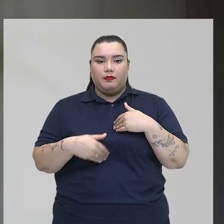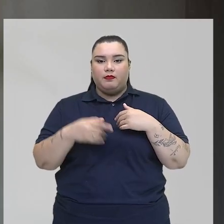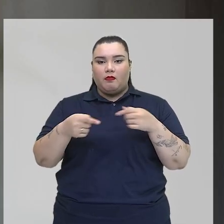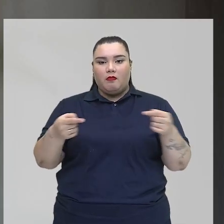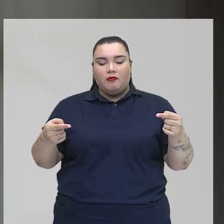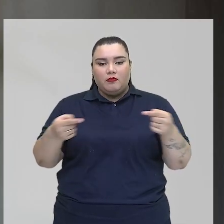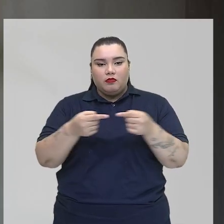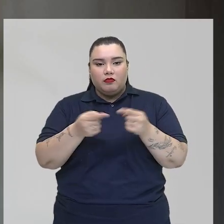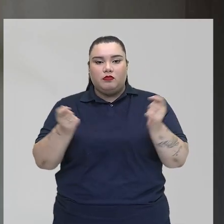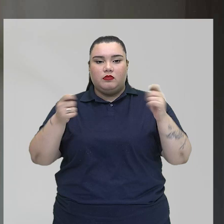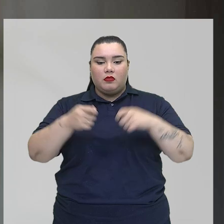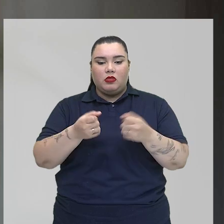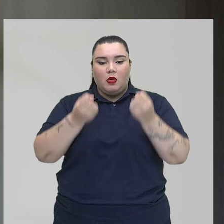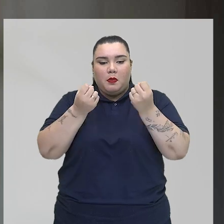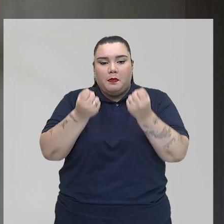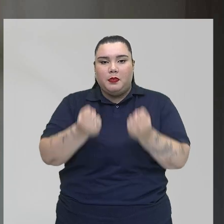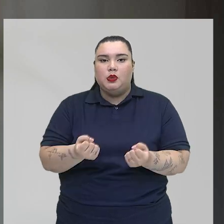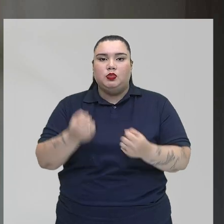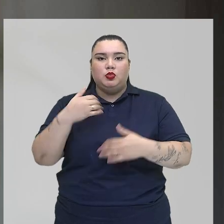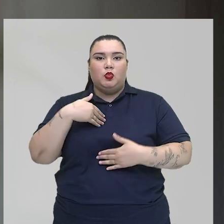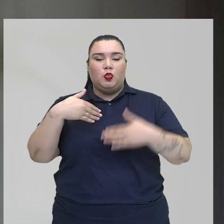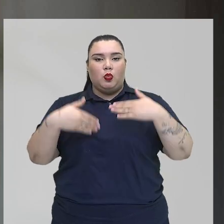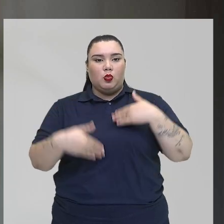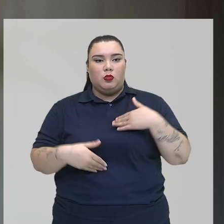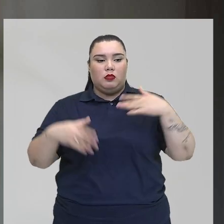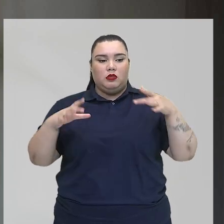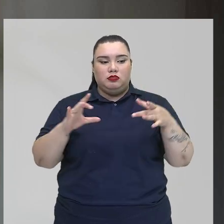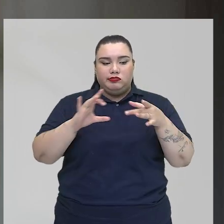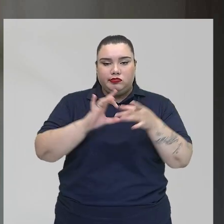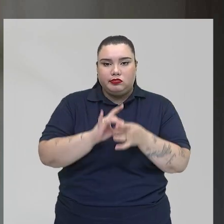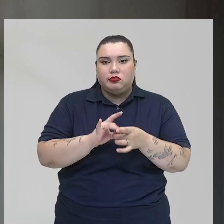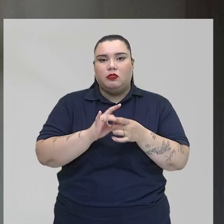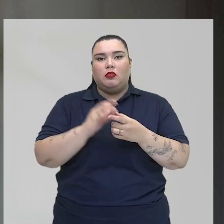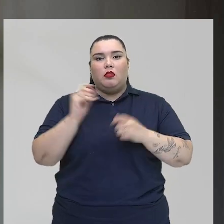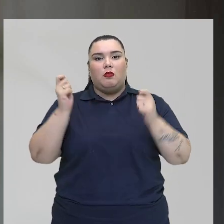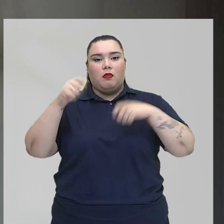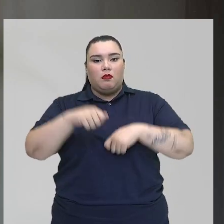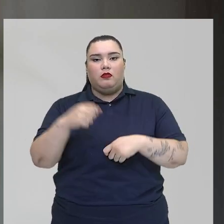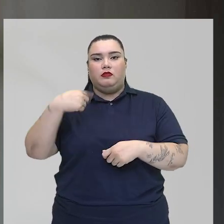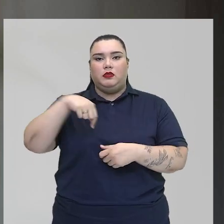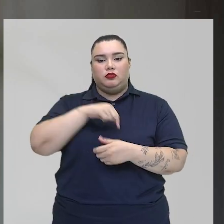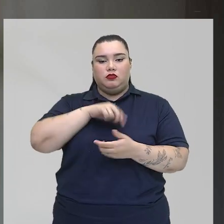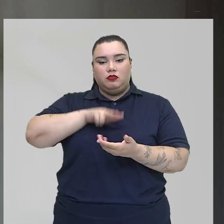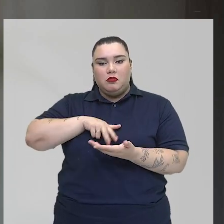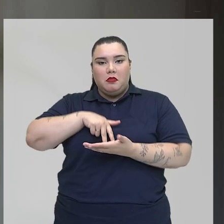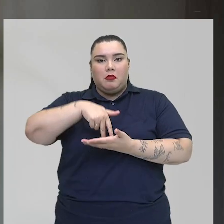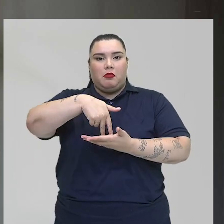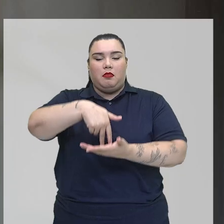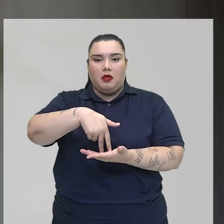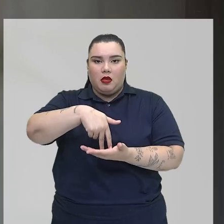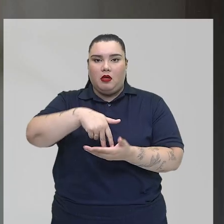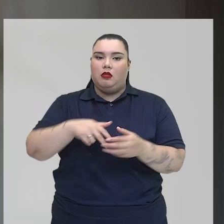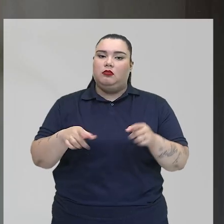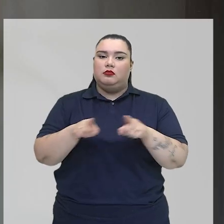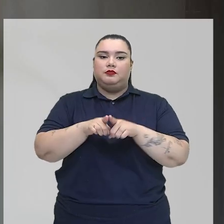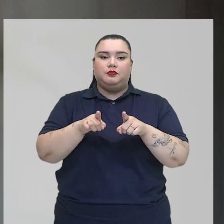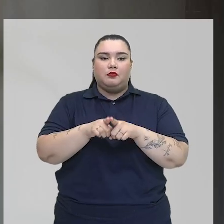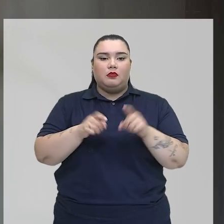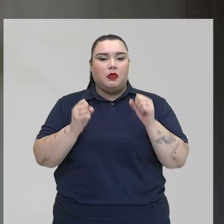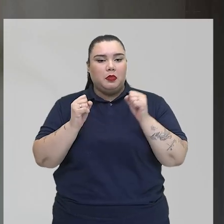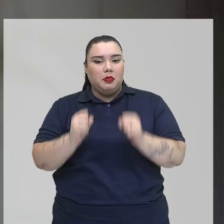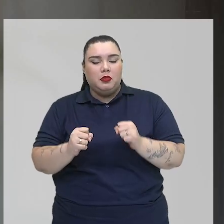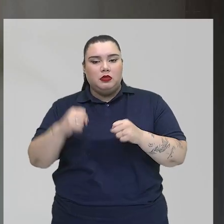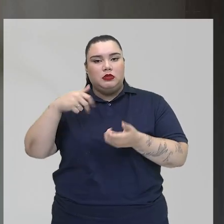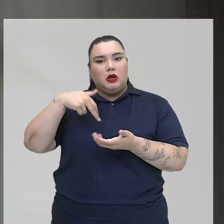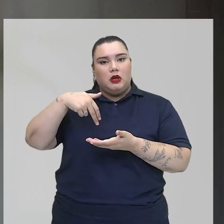vai suportar ali o peso do nosso corpo, que vai permitir com que a gente fique em pé, vai permitir também que a gente consiga